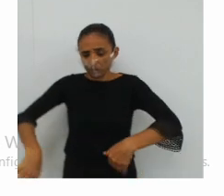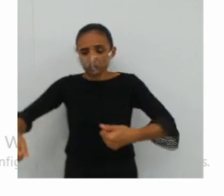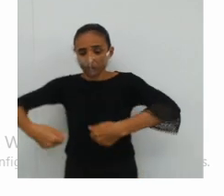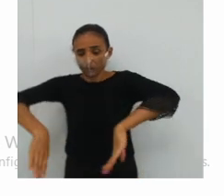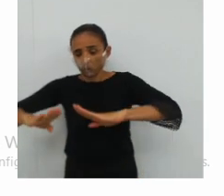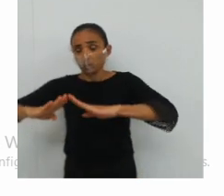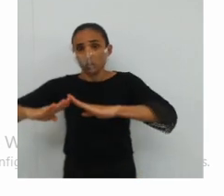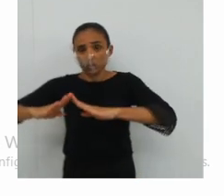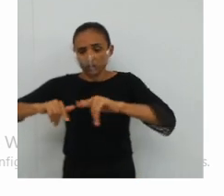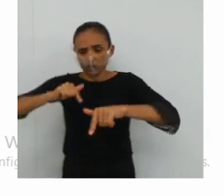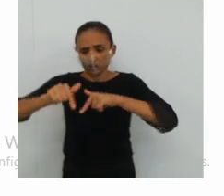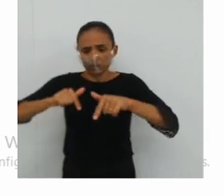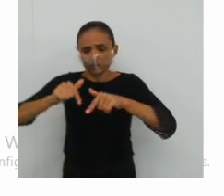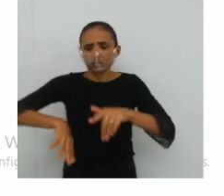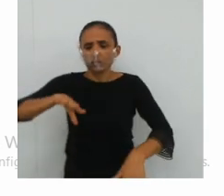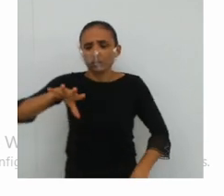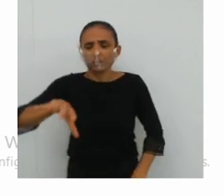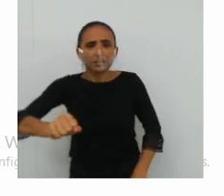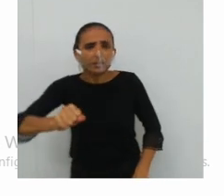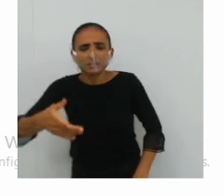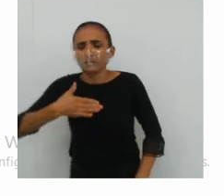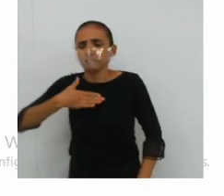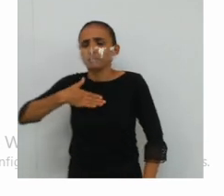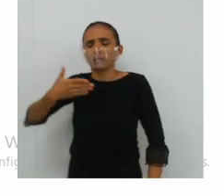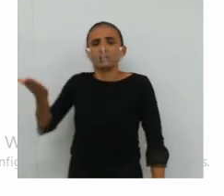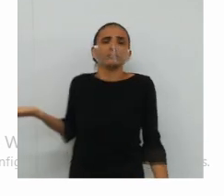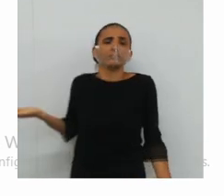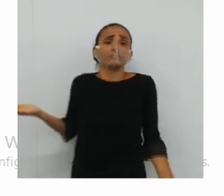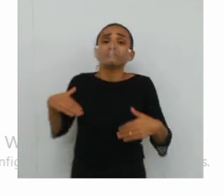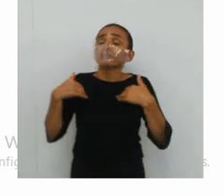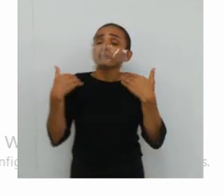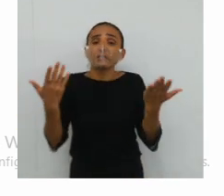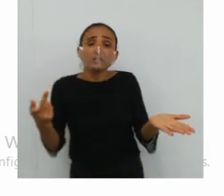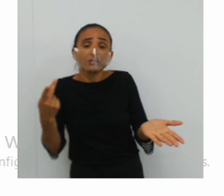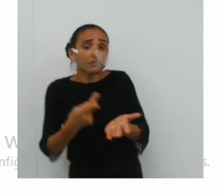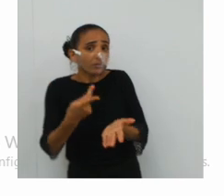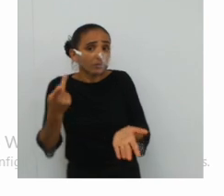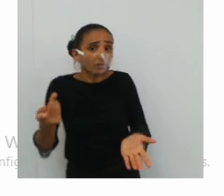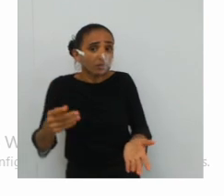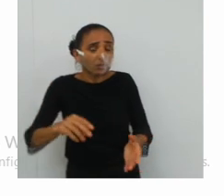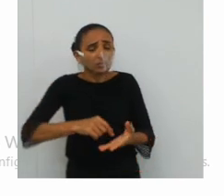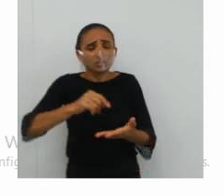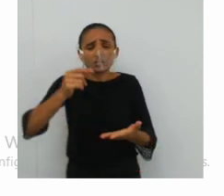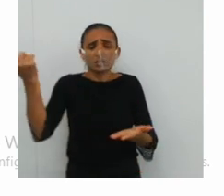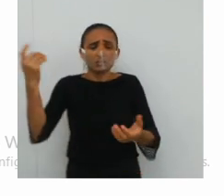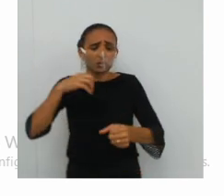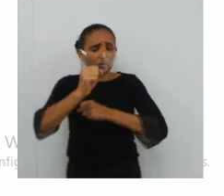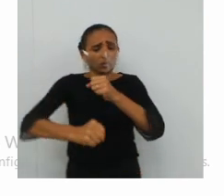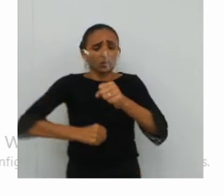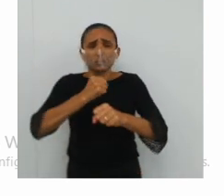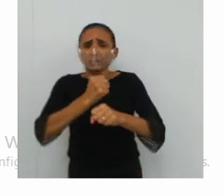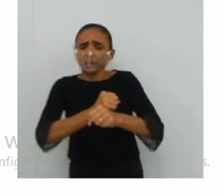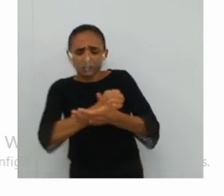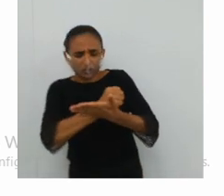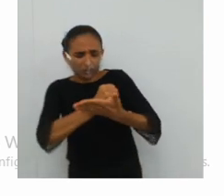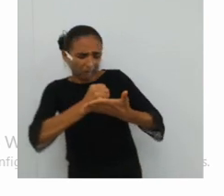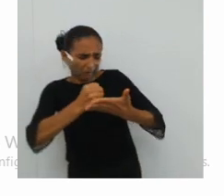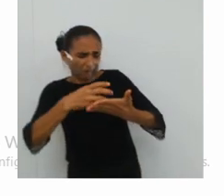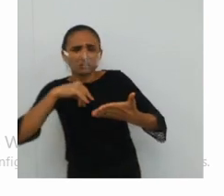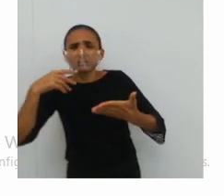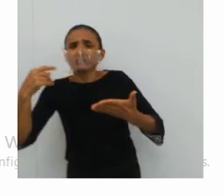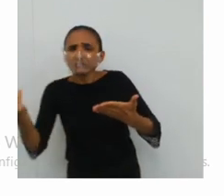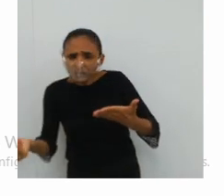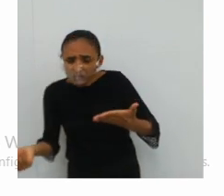ele toma, invade a terra e começa a produzir. E depois ele vai contando aí com o tempo o esquecimento do Estado, do governo, e